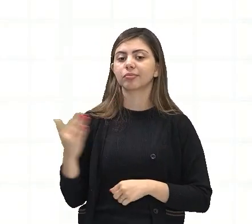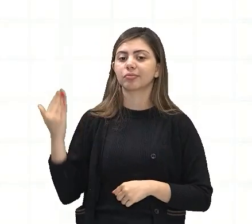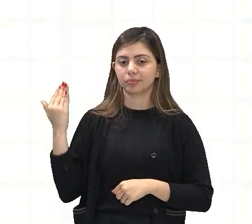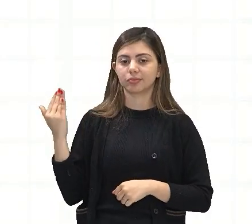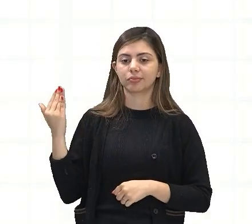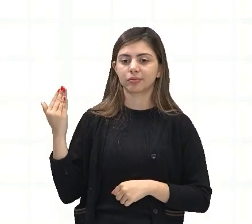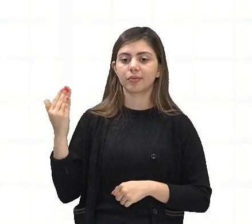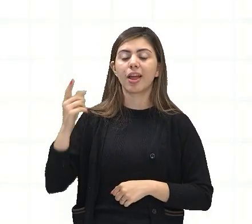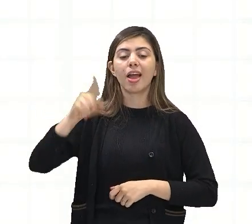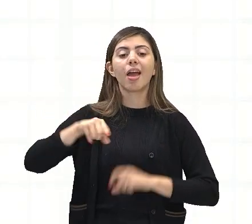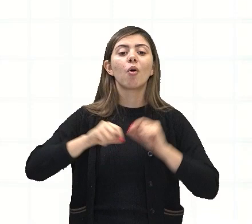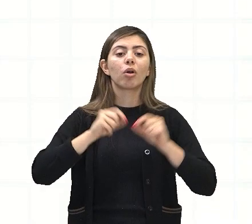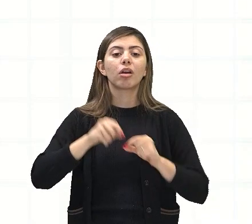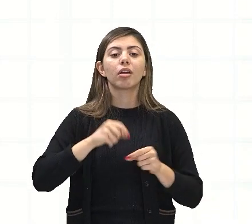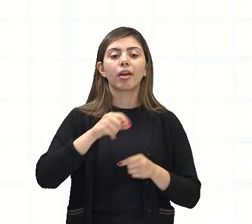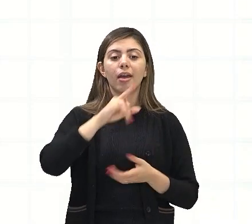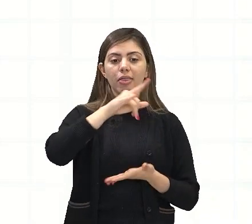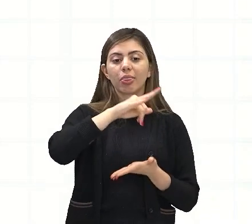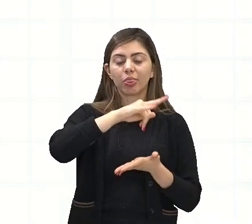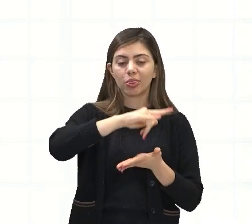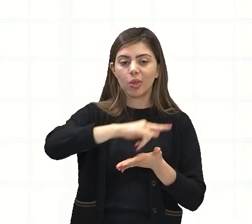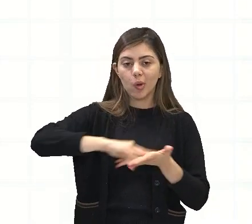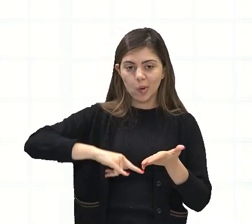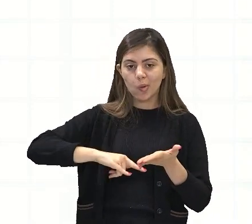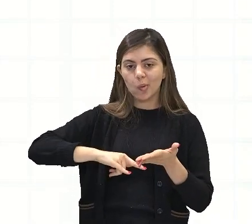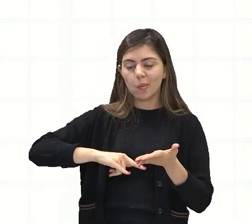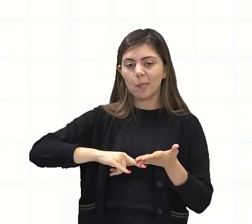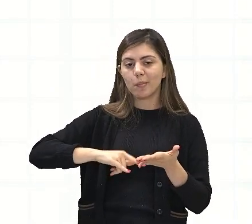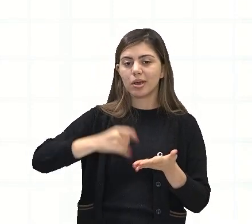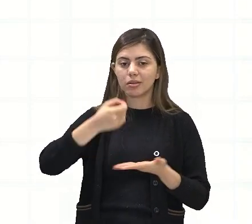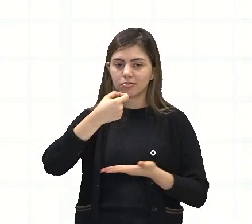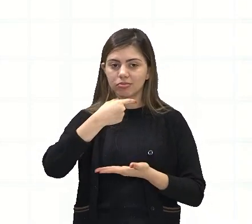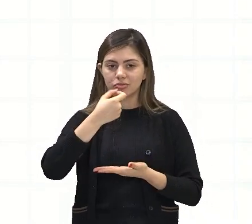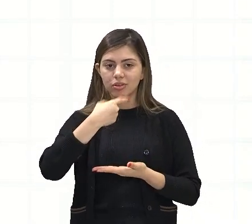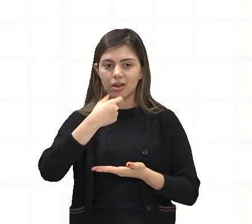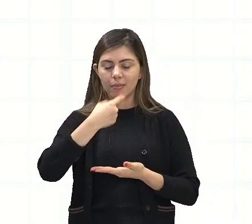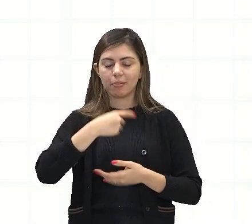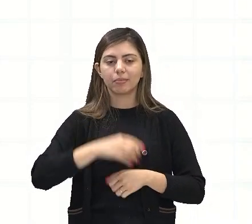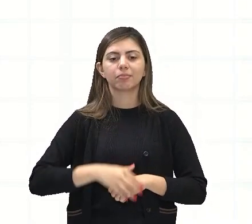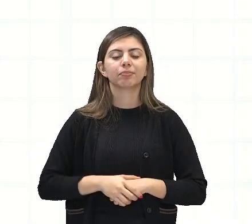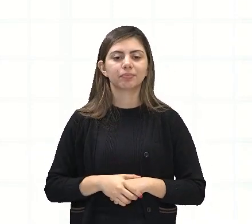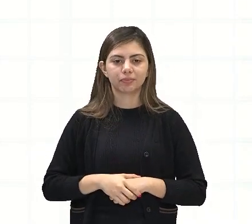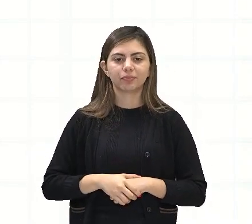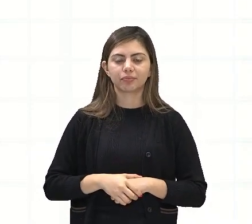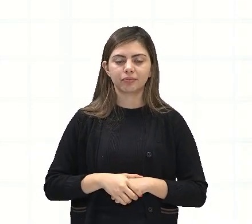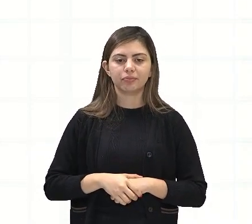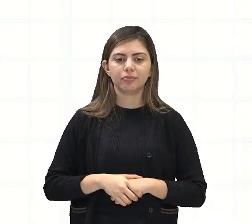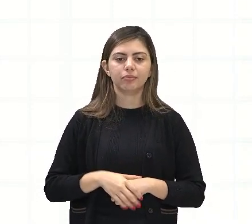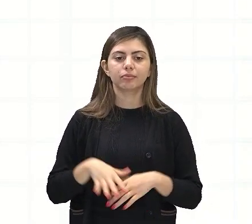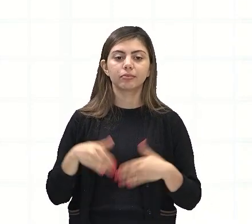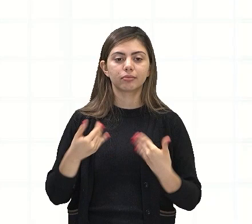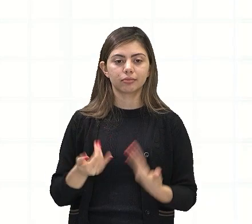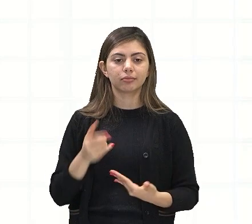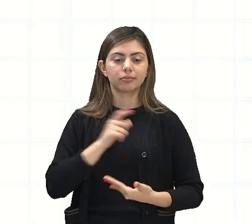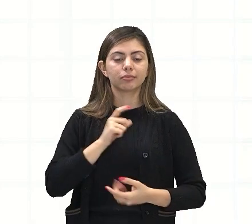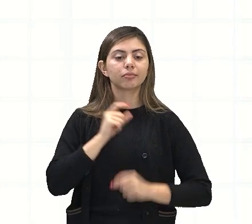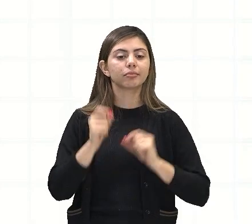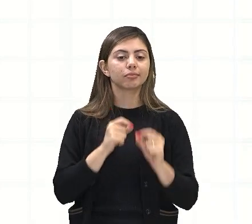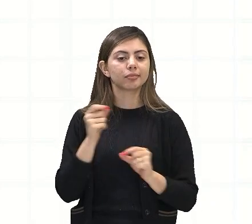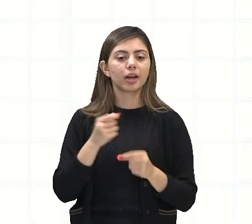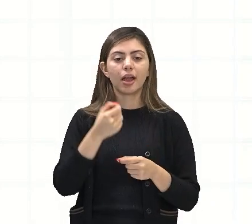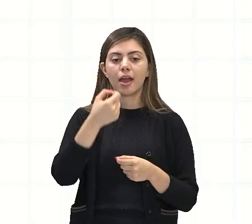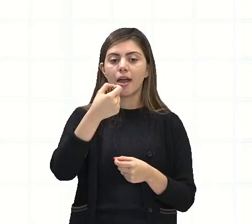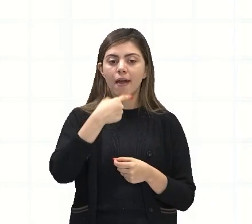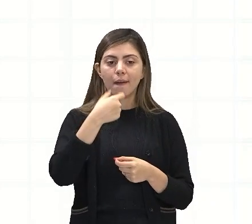então, uma bula, né? uma receita médica. Digo, eu tenho uma receita médica e aqui eu tenho, então,